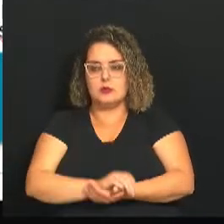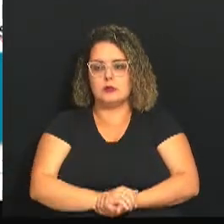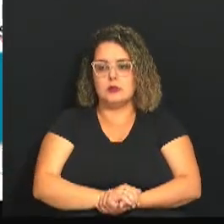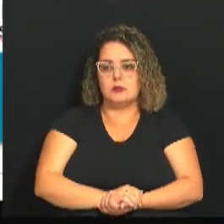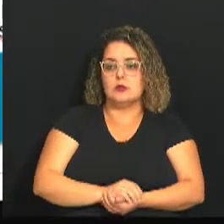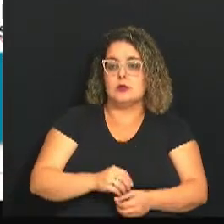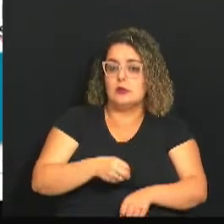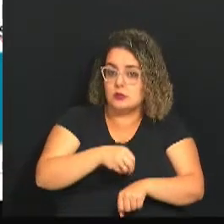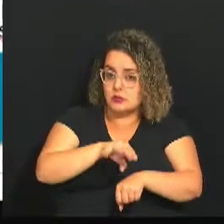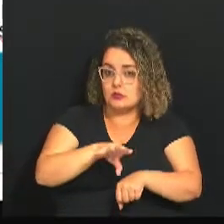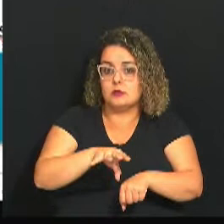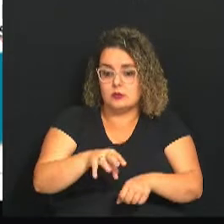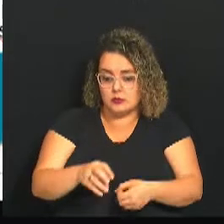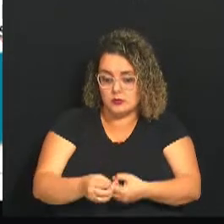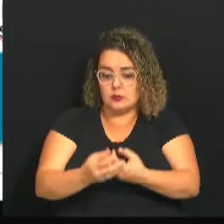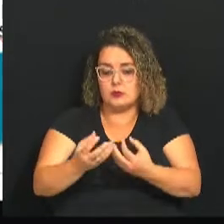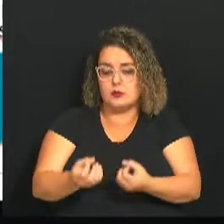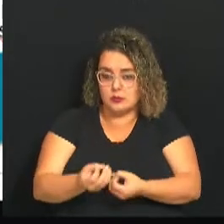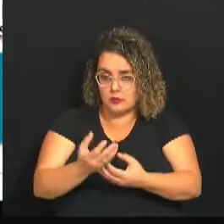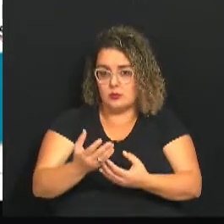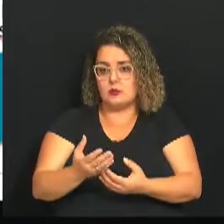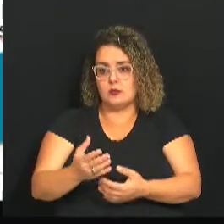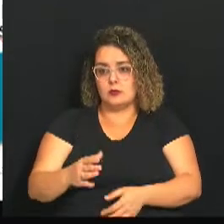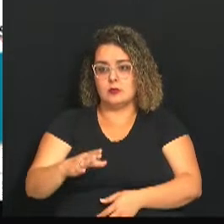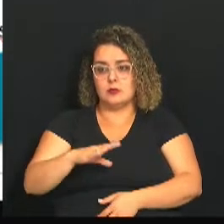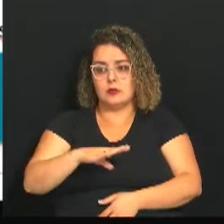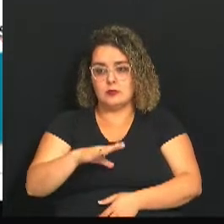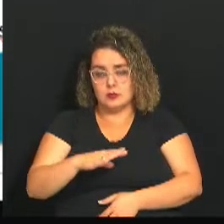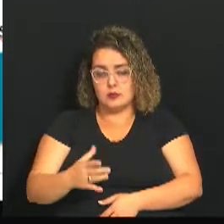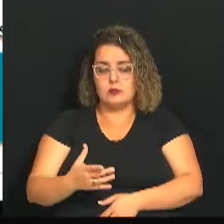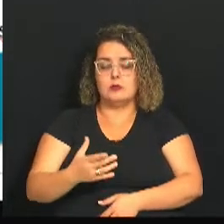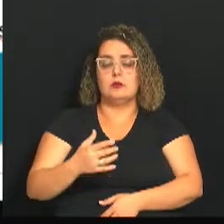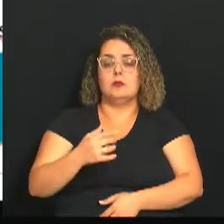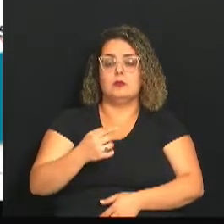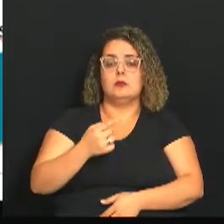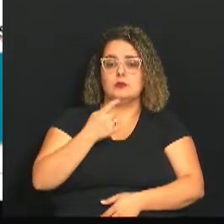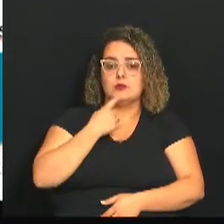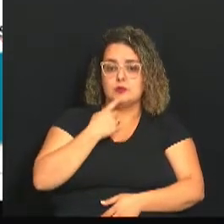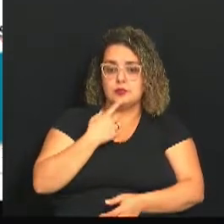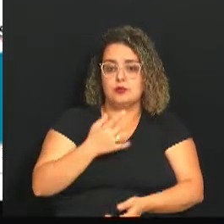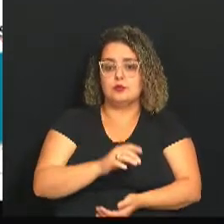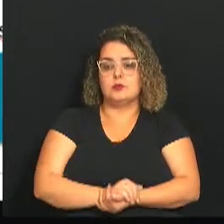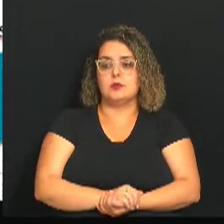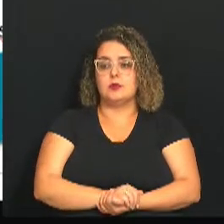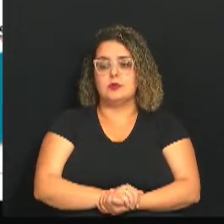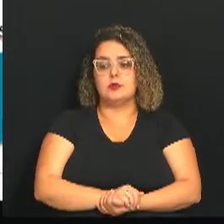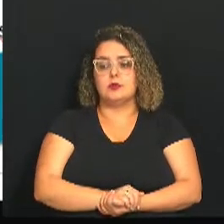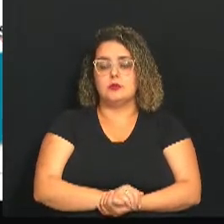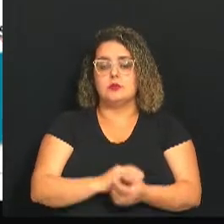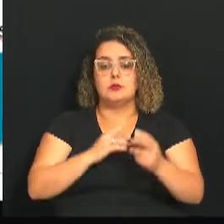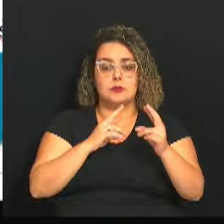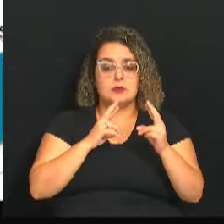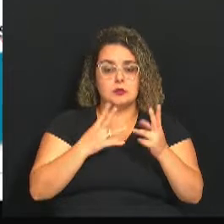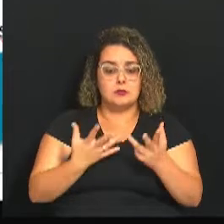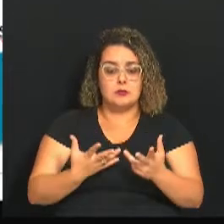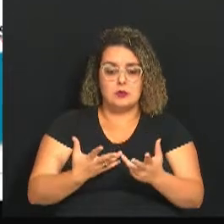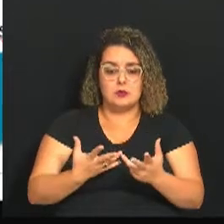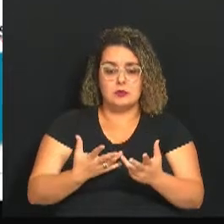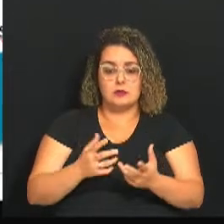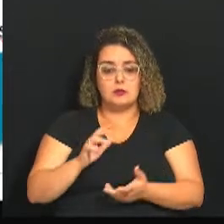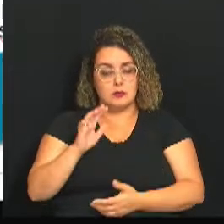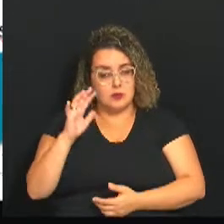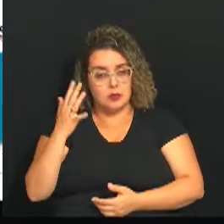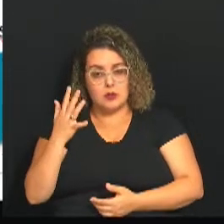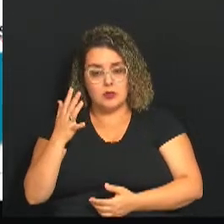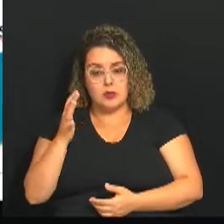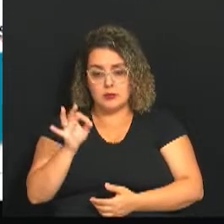processo está tramitando na Agencamp e a gente está aí na expectativa do que vai acontecer. Sem dúvida